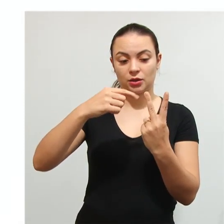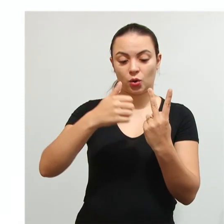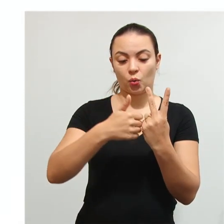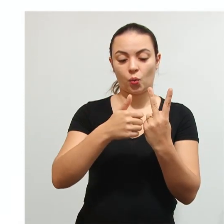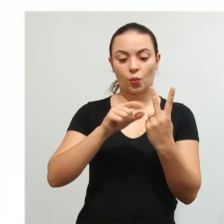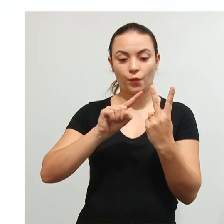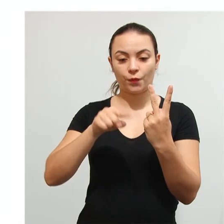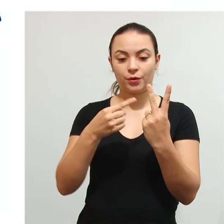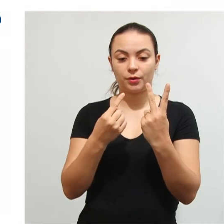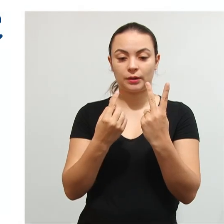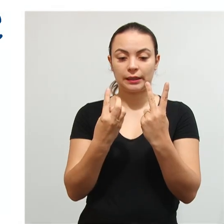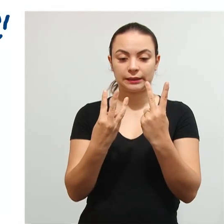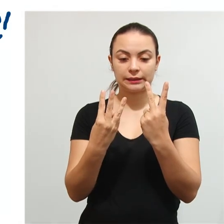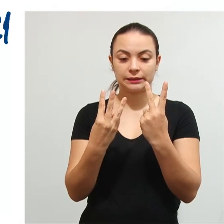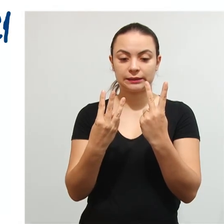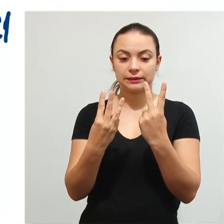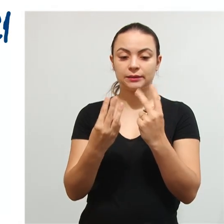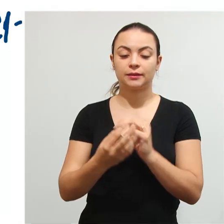é 1,022 -